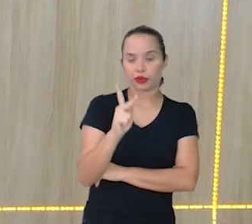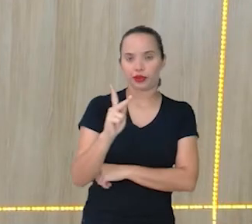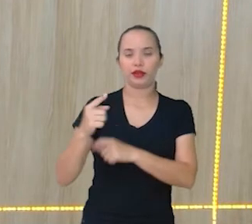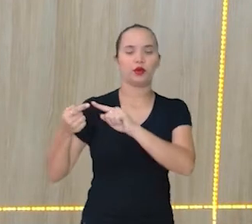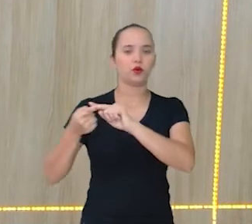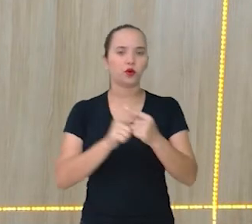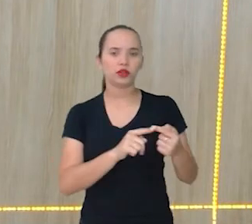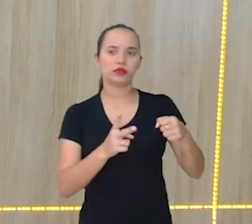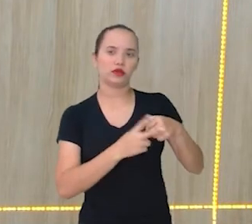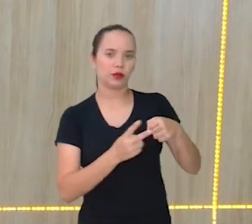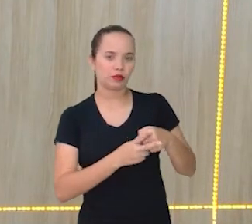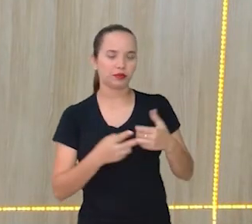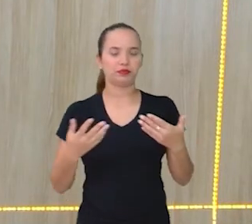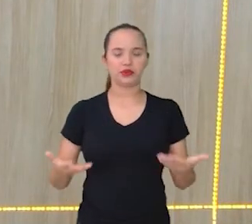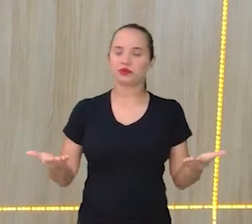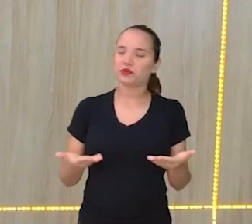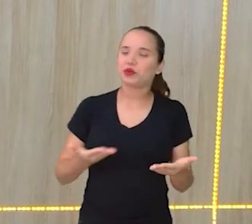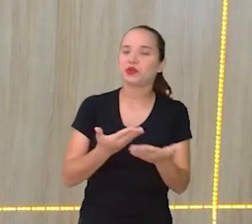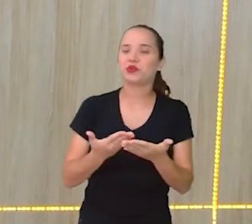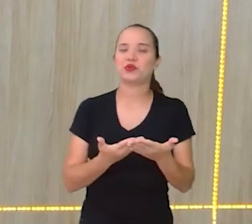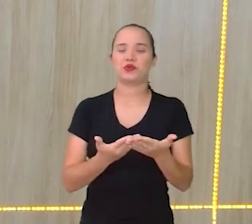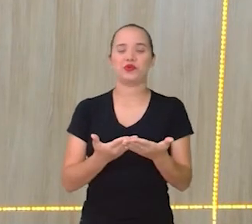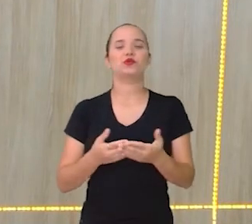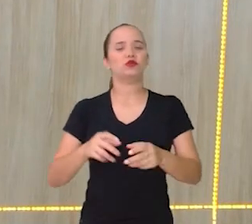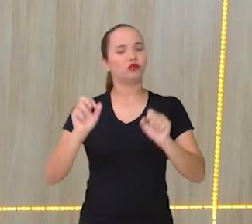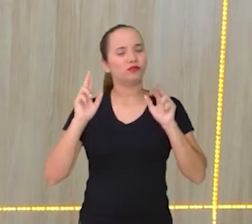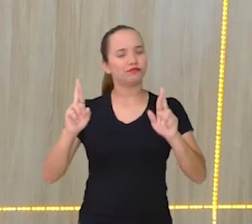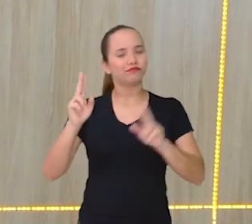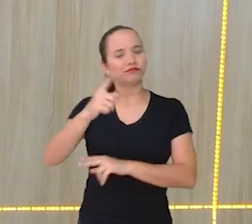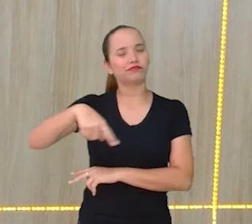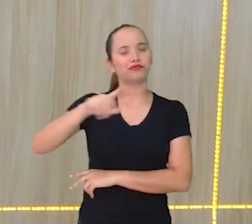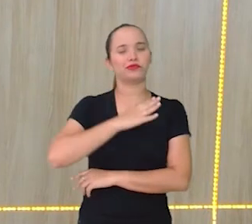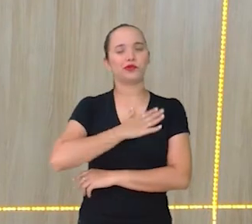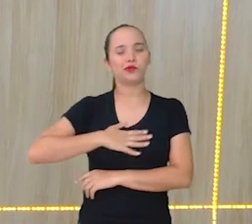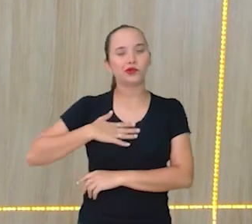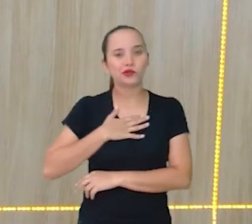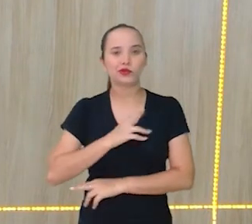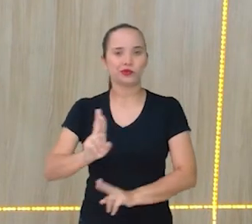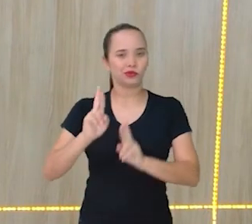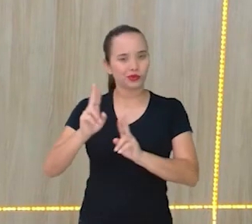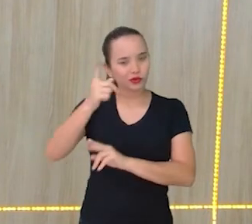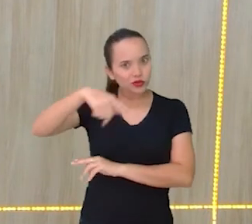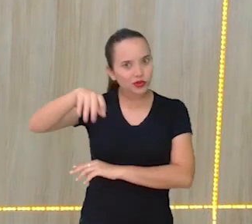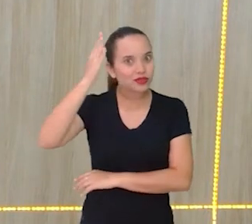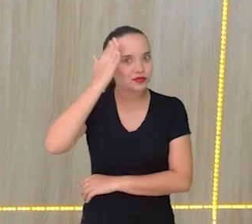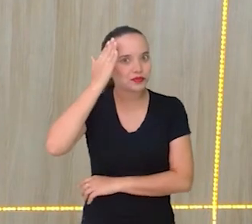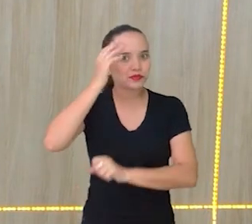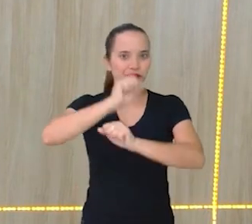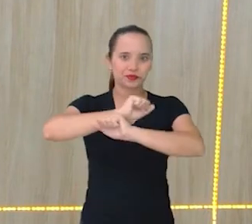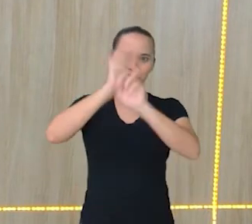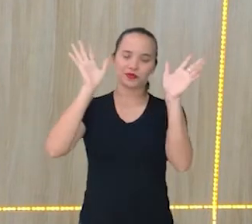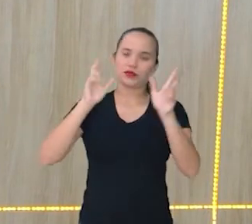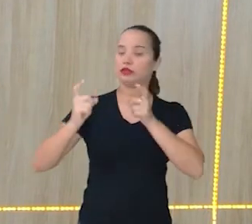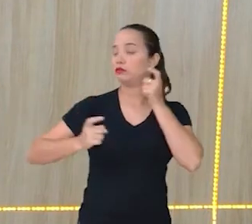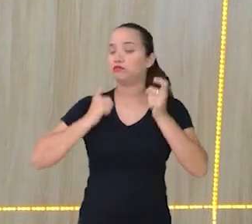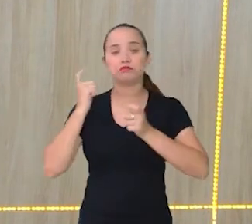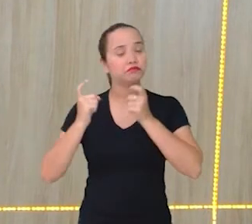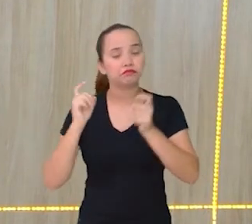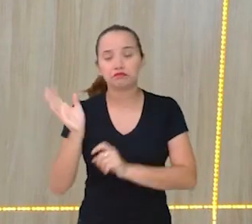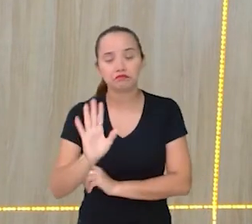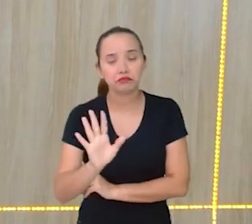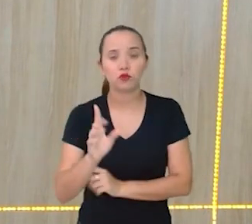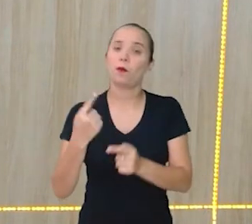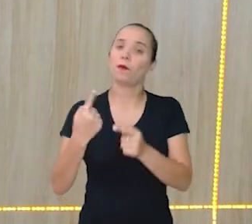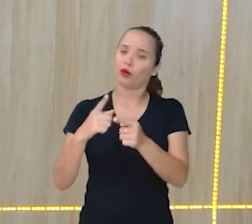corretamente. Gente, essa foi a aula de hoje. Espero que vocês tenham gostado, espero que vocês tenham entendido. Não se preocupem, porque